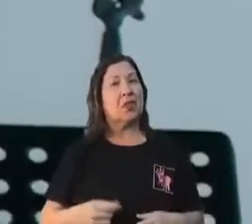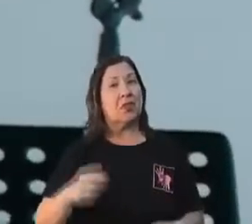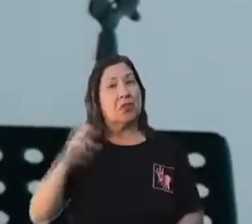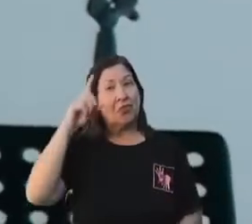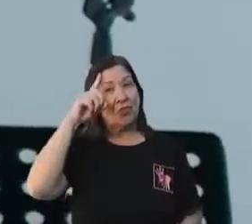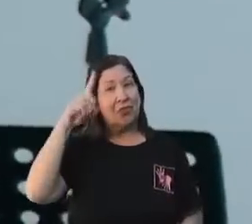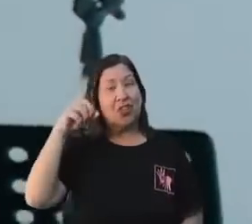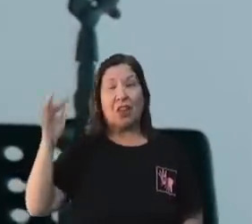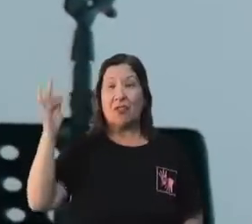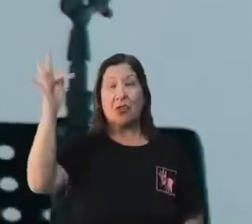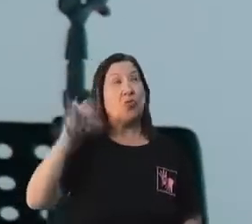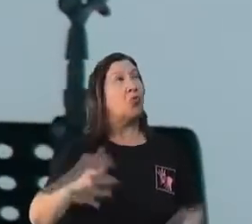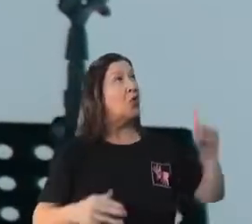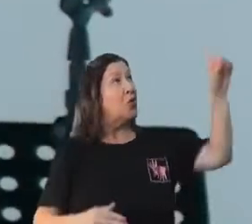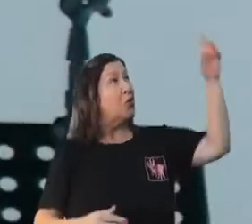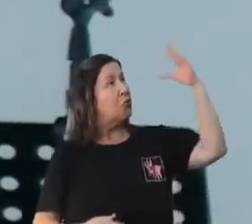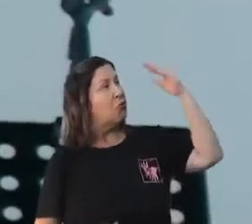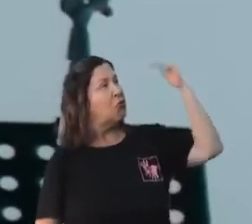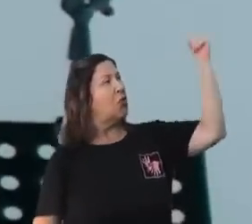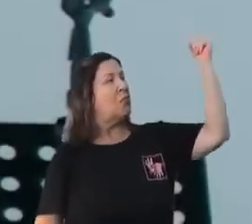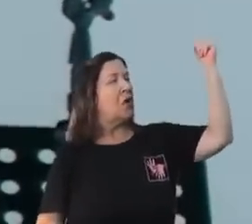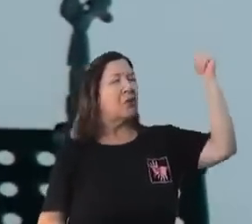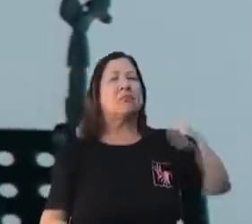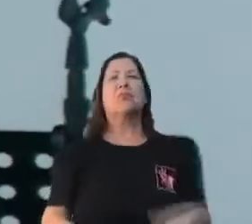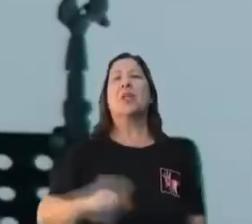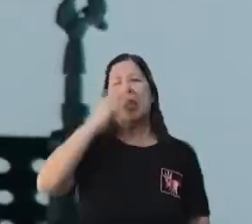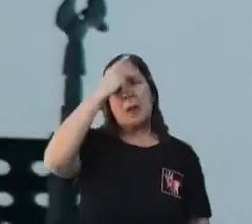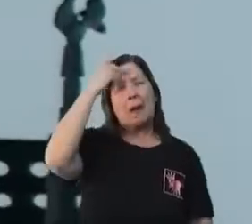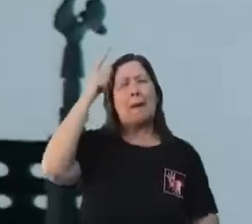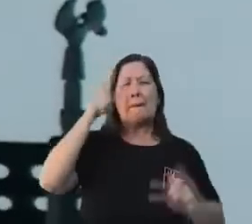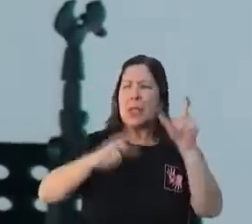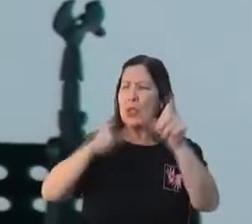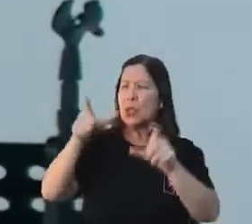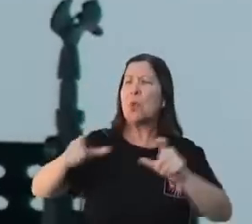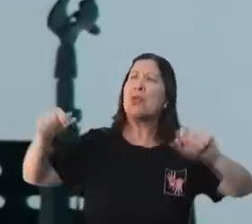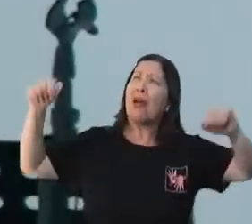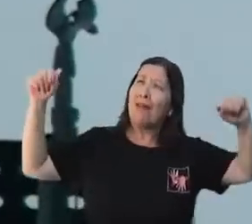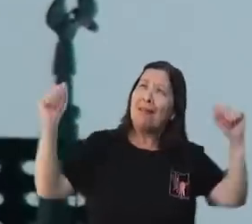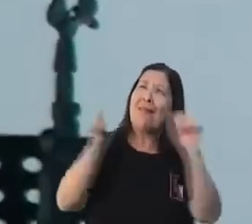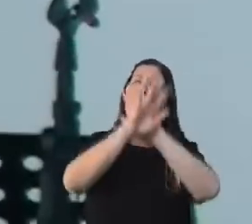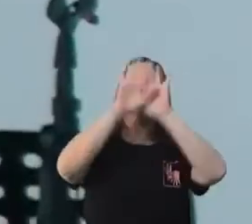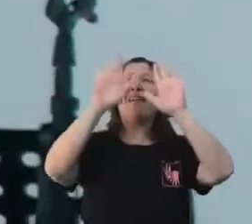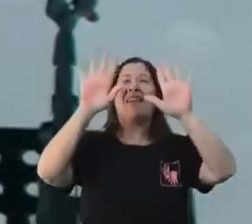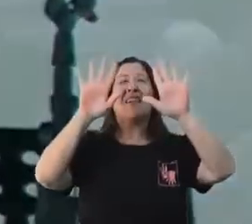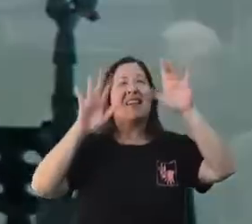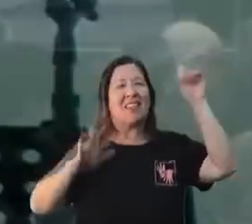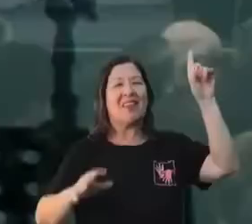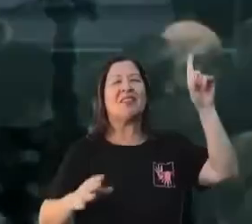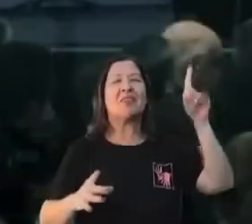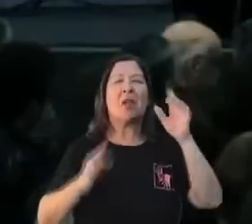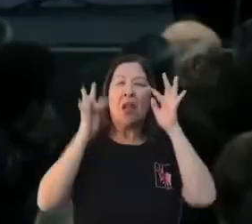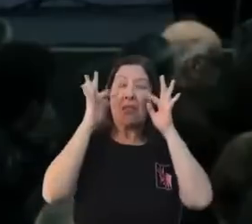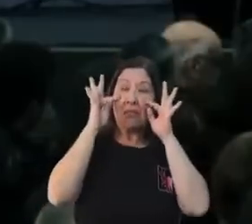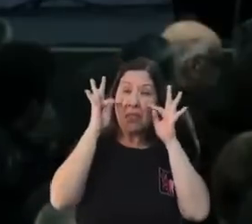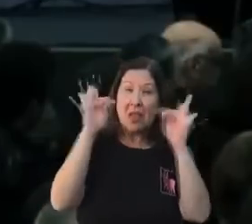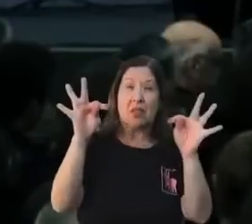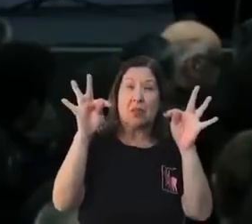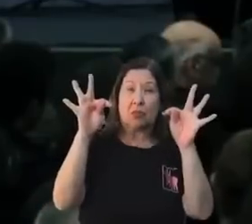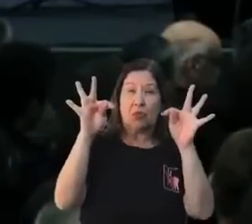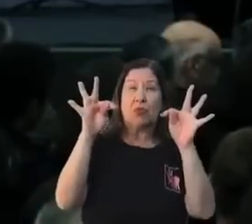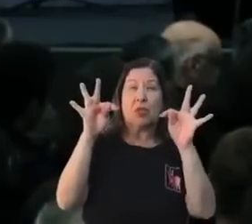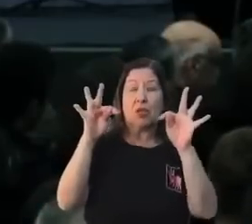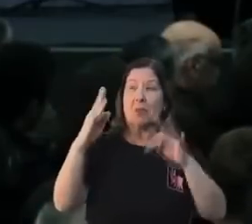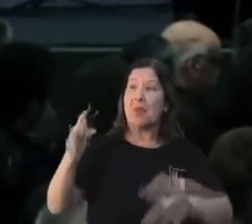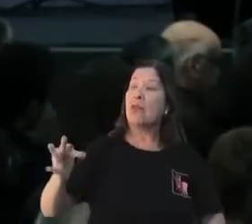tiverem contato com a nossa história, possam dar glória a Deus e isso trazer testemunho para o seu legado,